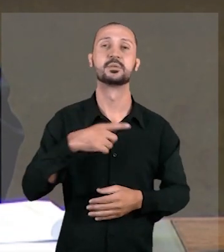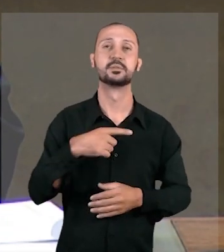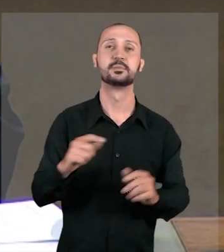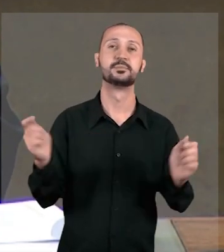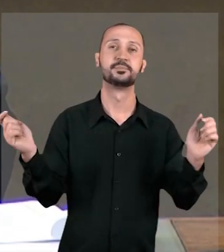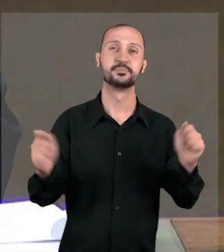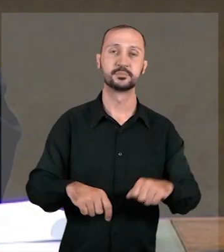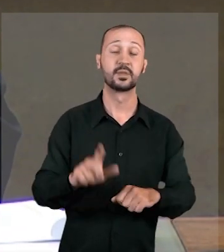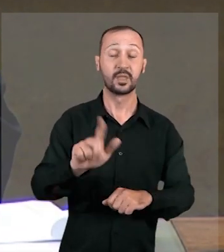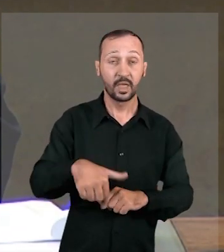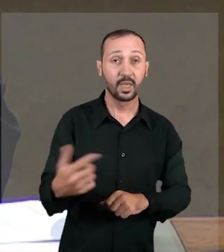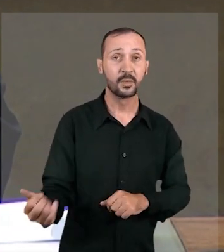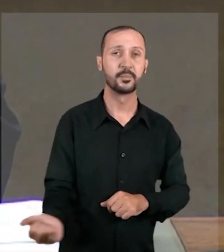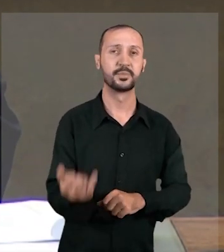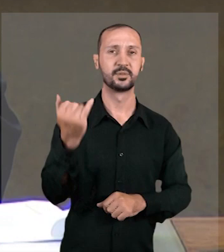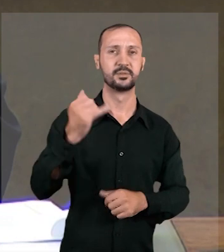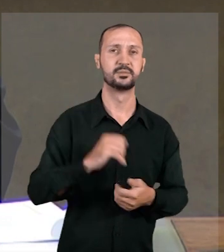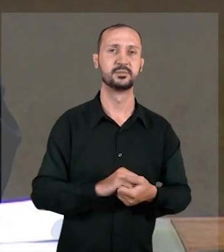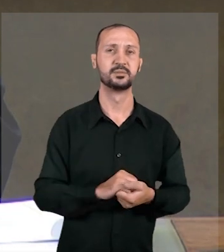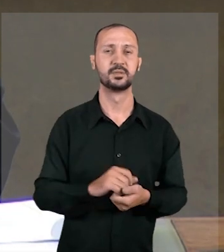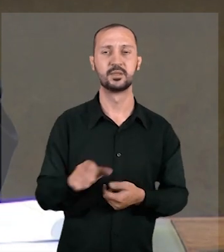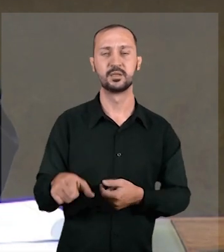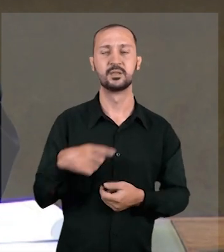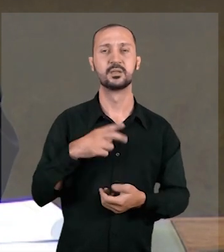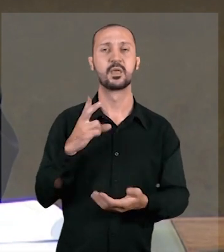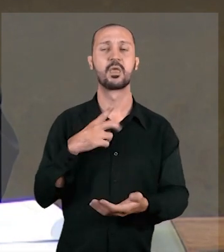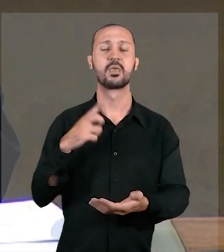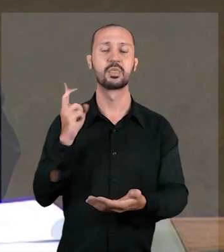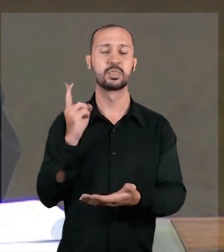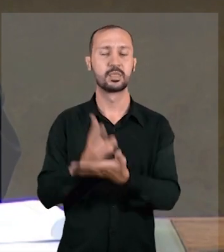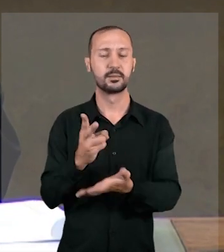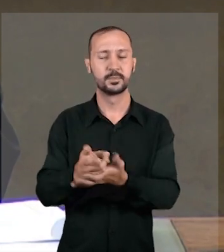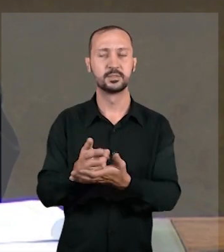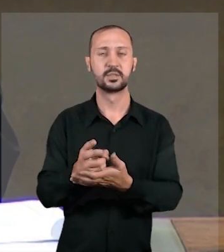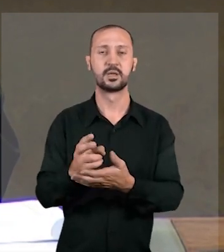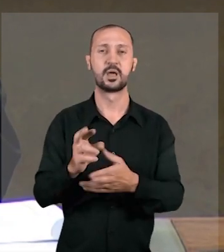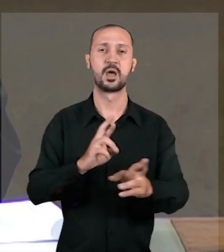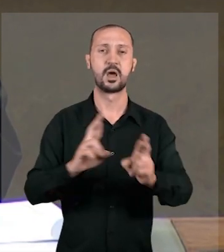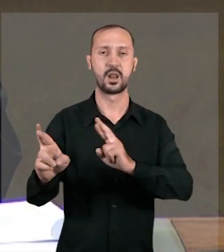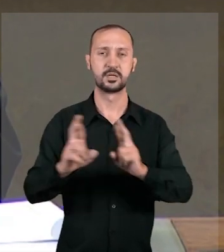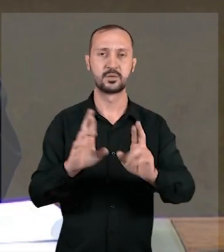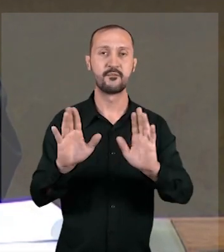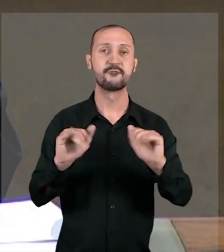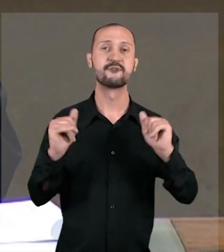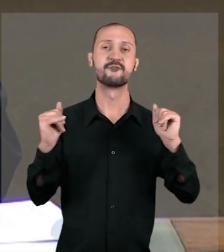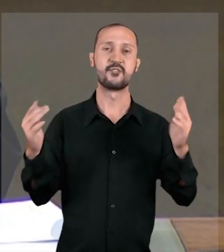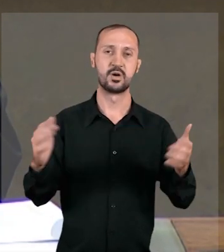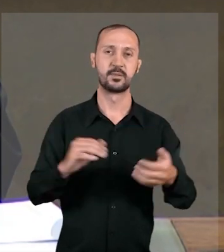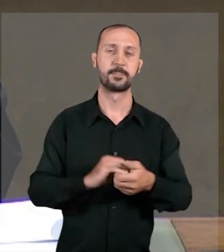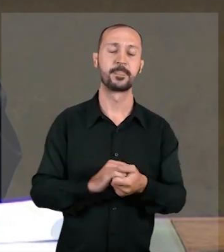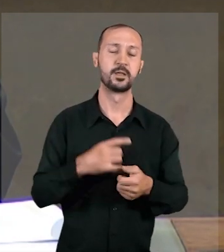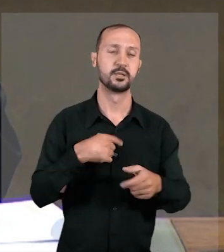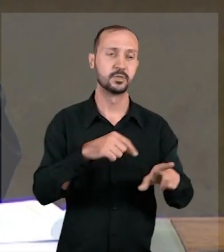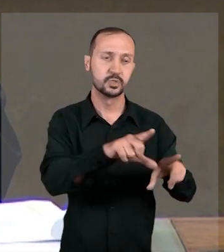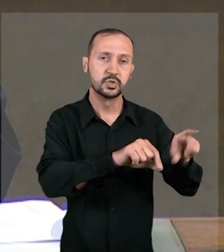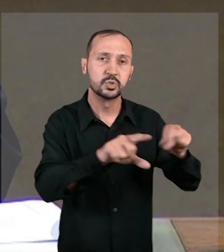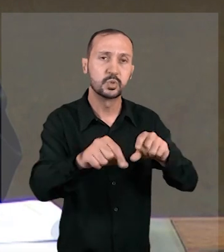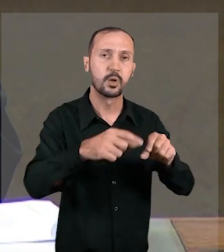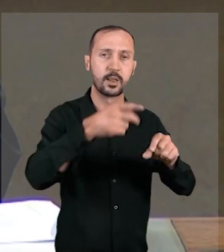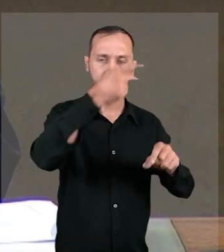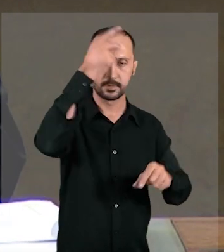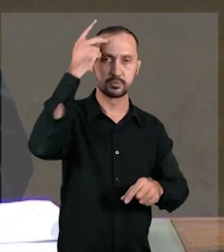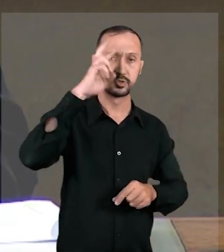competências importantíssimas. Ele é que mantém as relações internacionais, ele é que nomeia os comandantes das